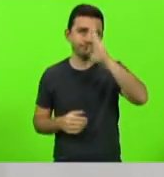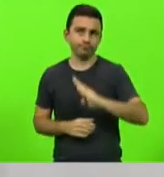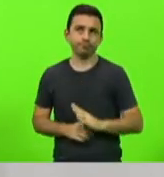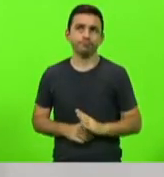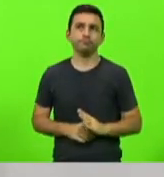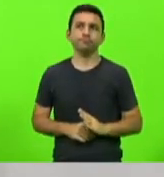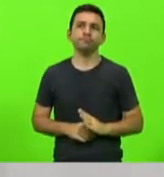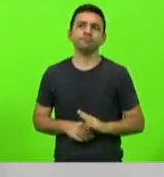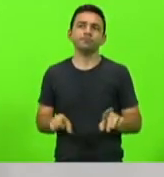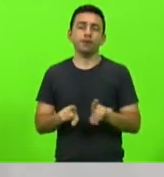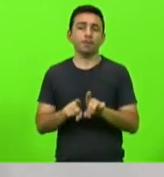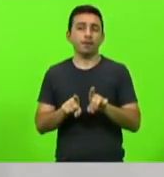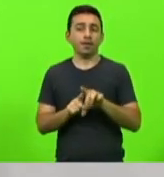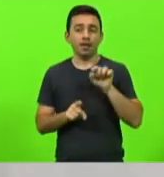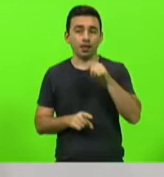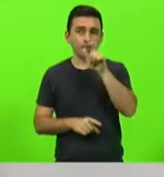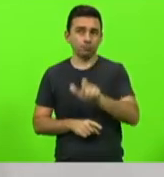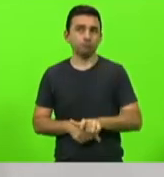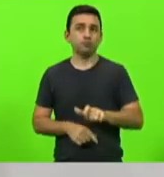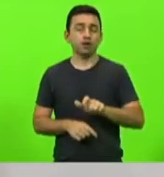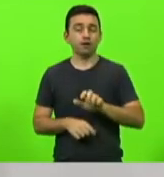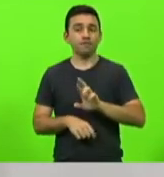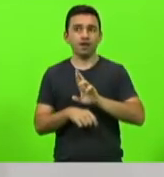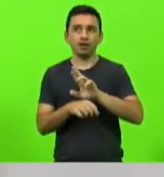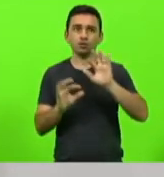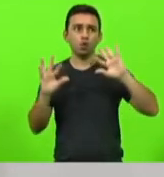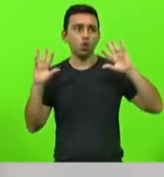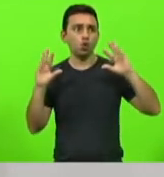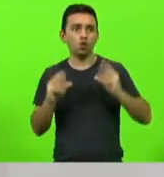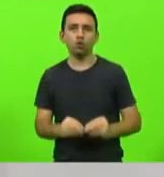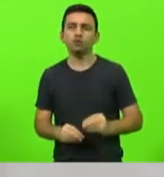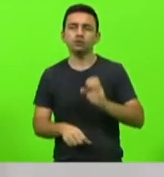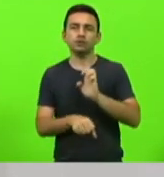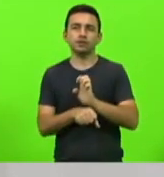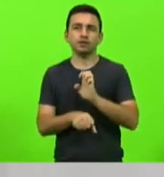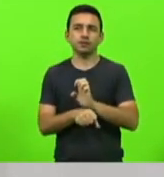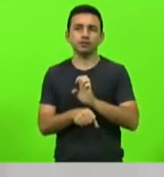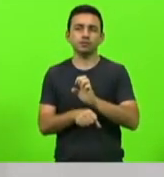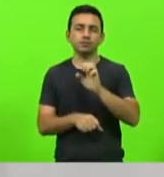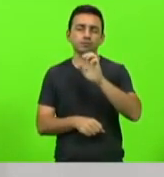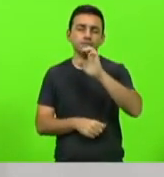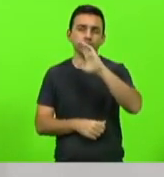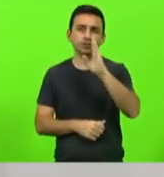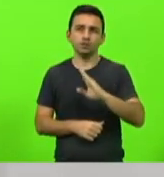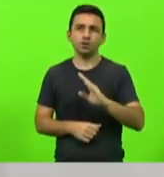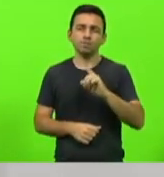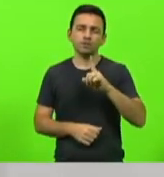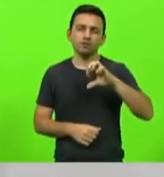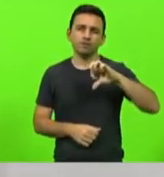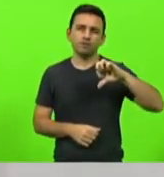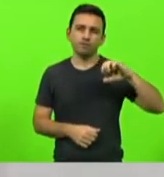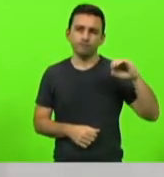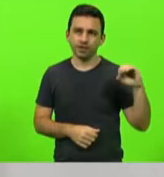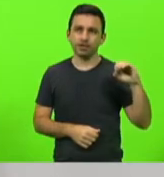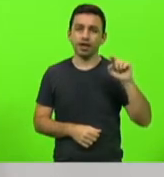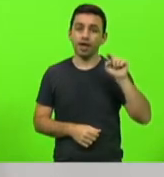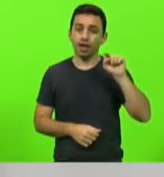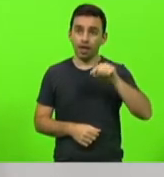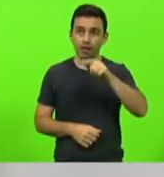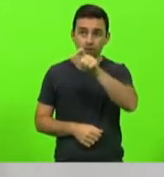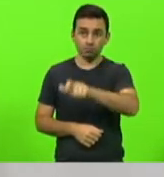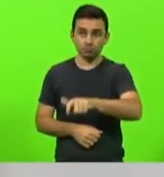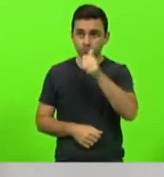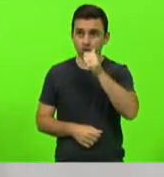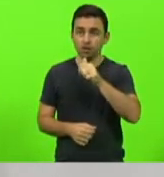tornando-se referência para outros estados do nosso país. Em 1990, foi convidada pelo